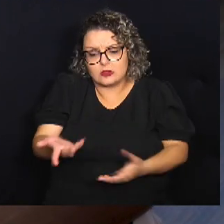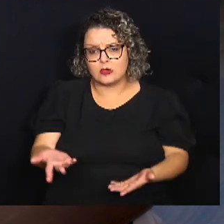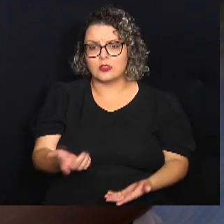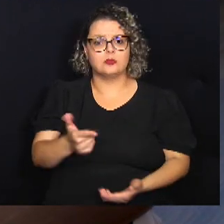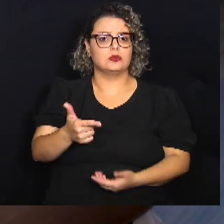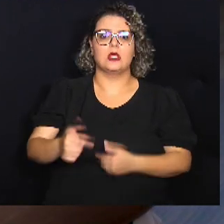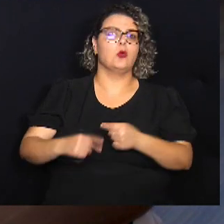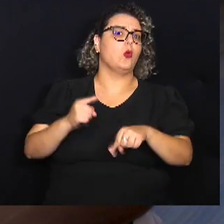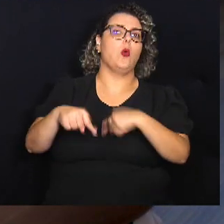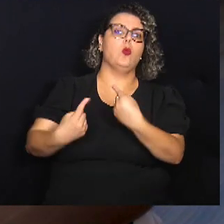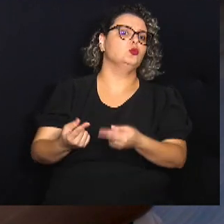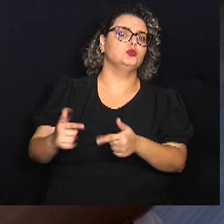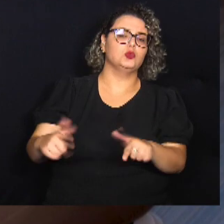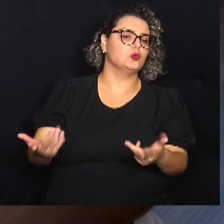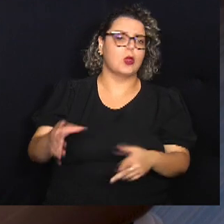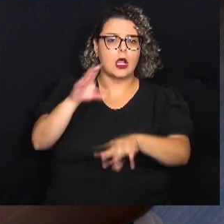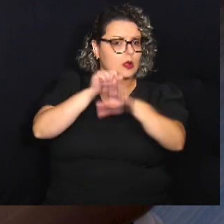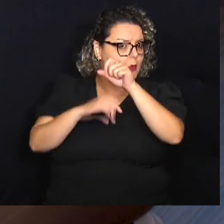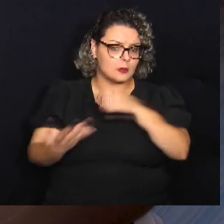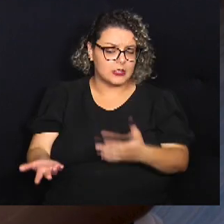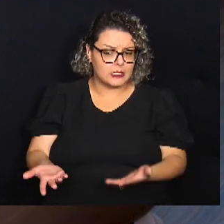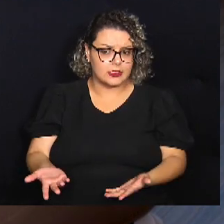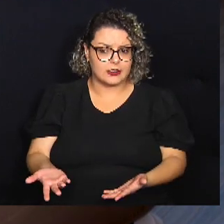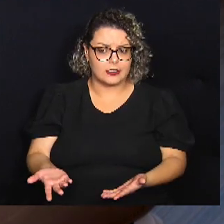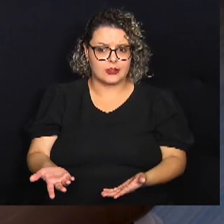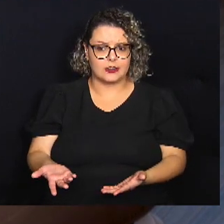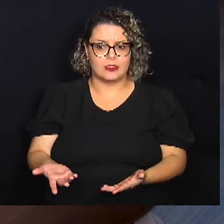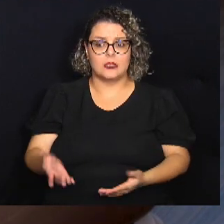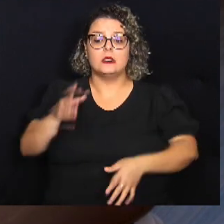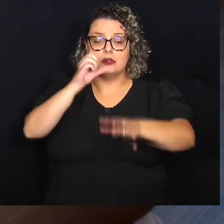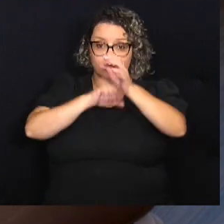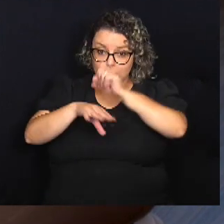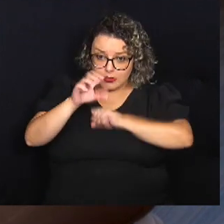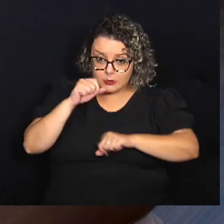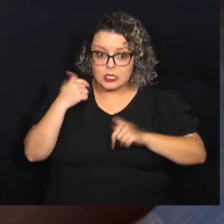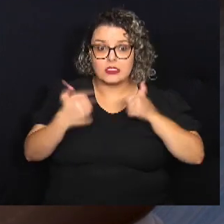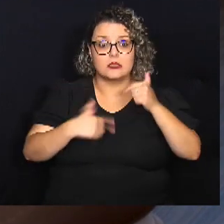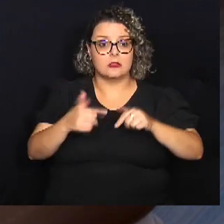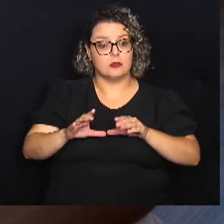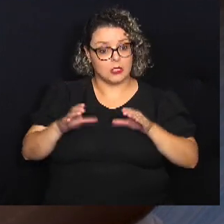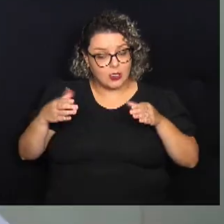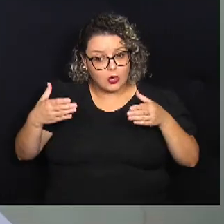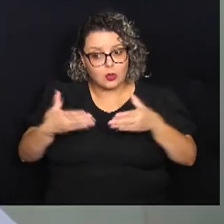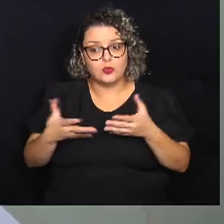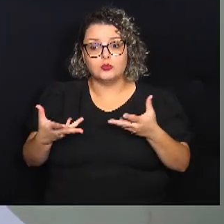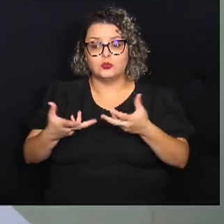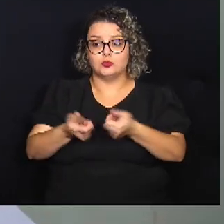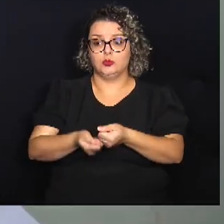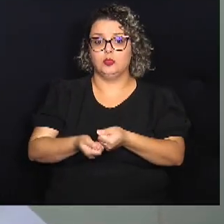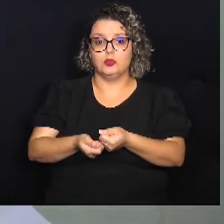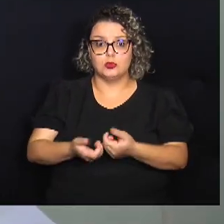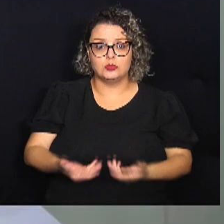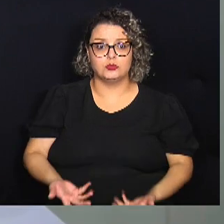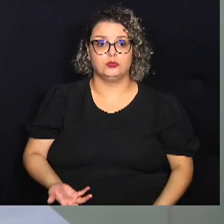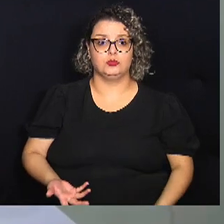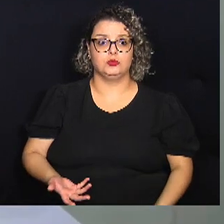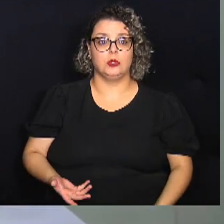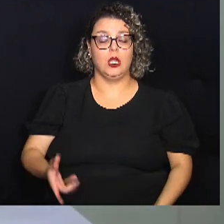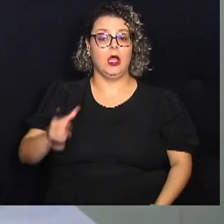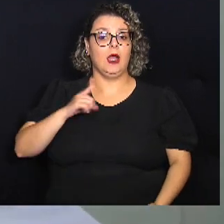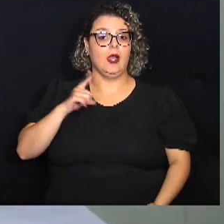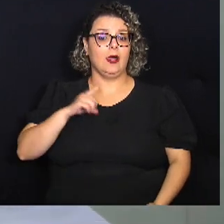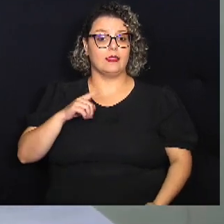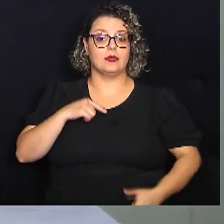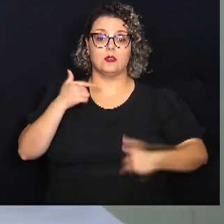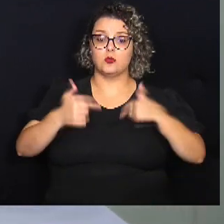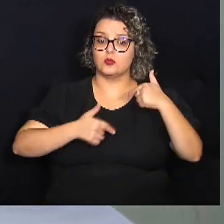outro lugar para eles aprenderem, né? Então, aprender a trabalhar coletivamente, aprender a ter um